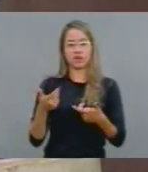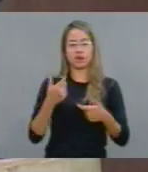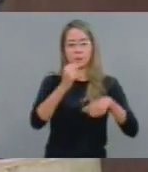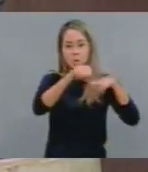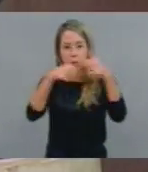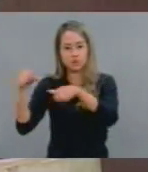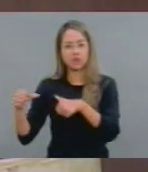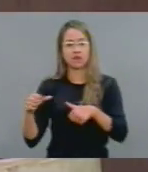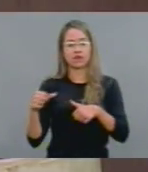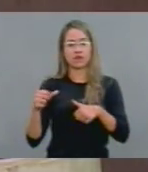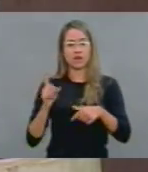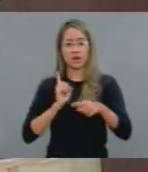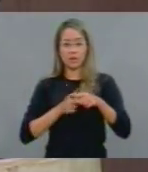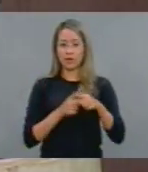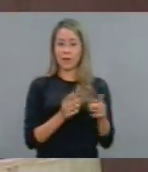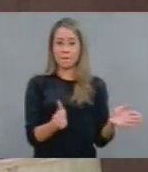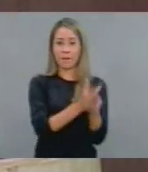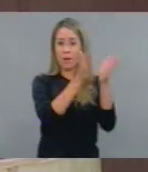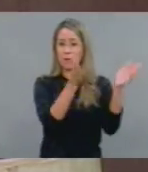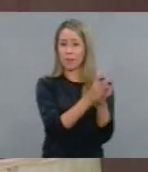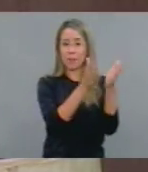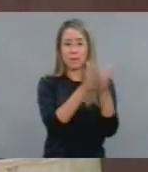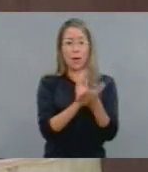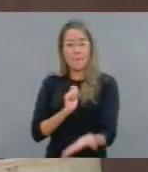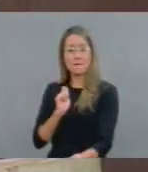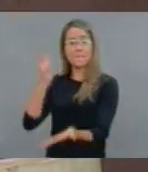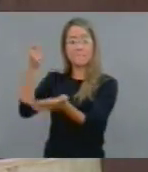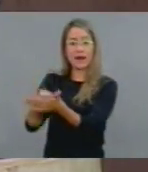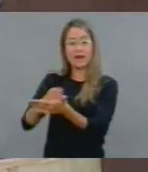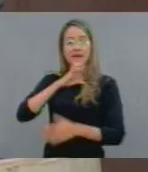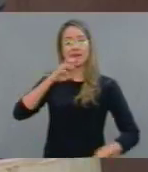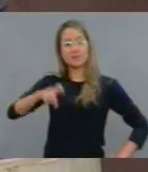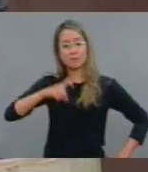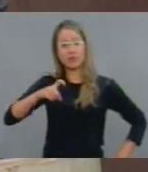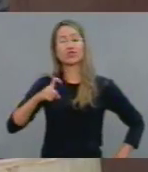paga o pato, que é o mais pobre, porque paga